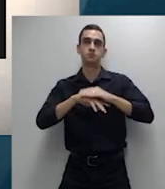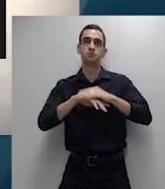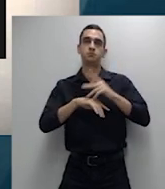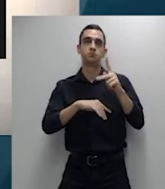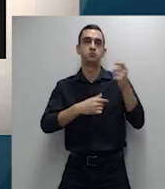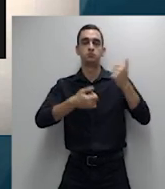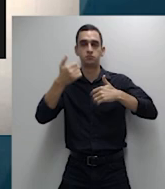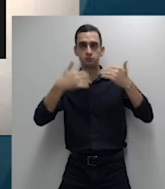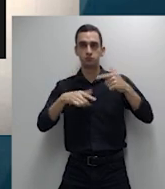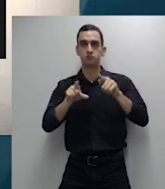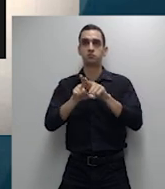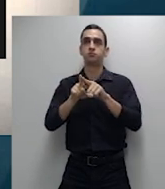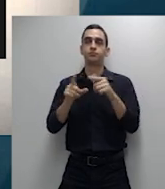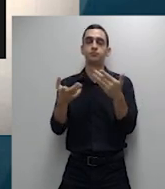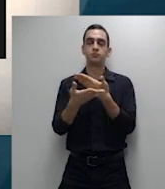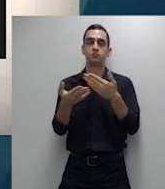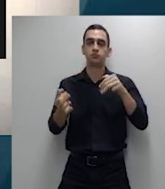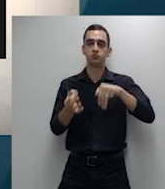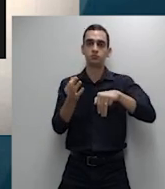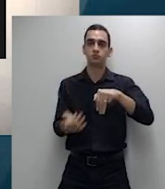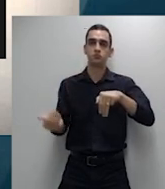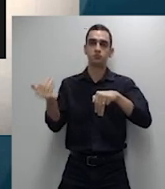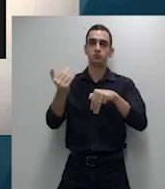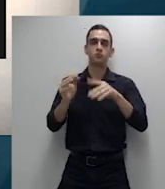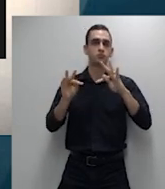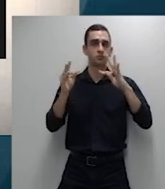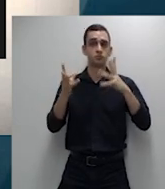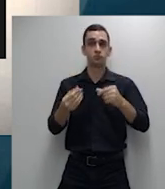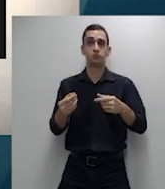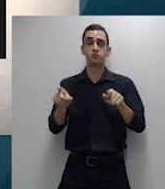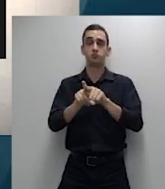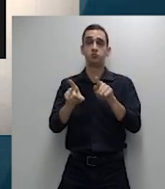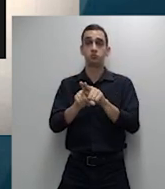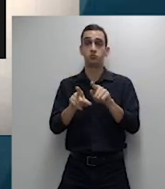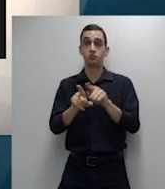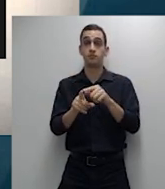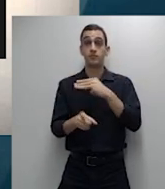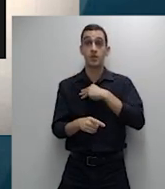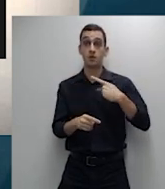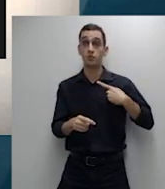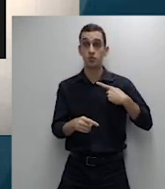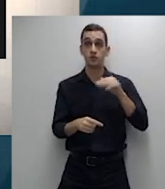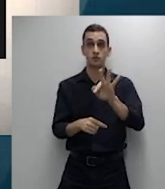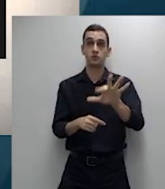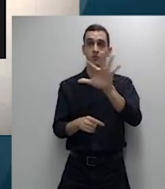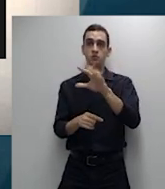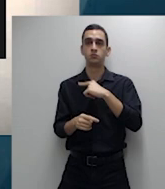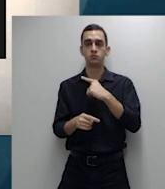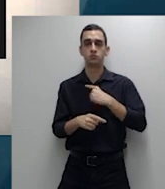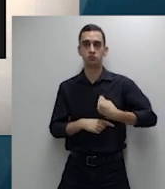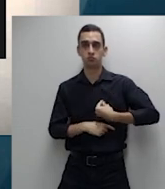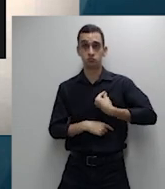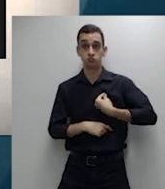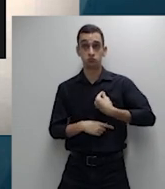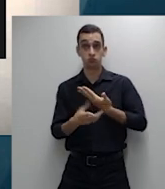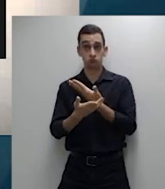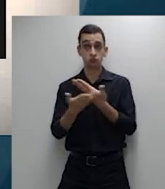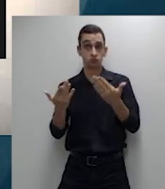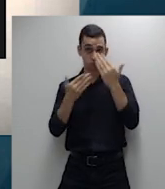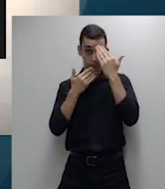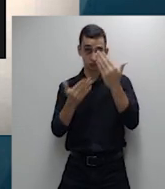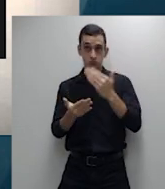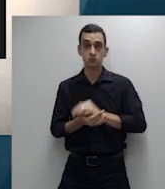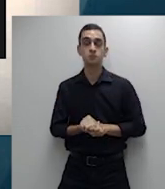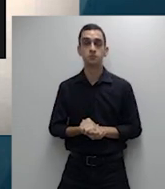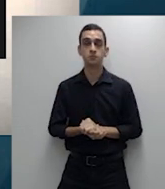pares também ao Digno representante do Ministério Público Federal antes de procurador-geral da República para